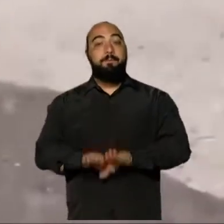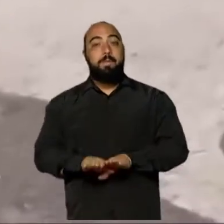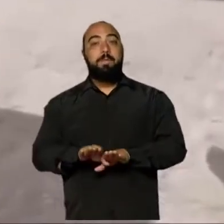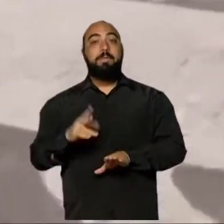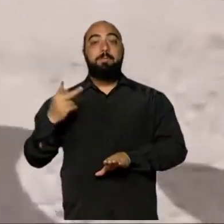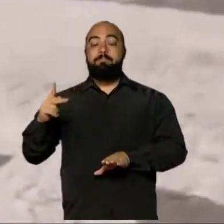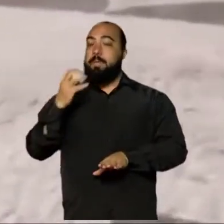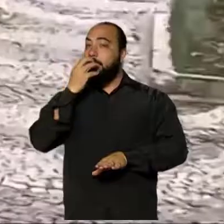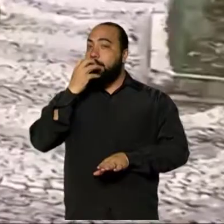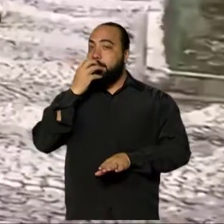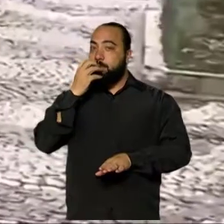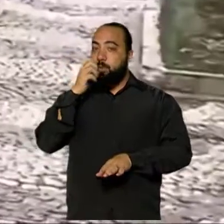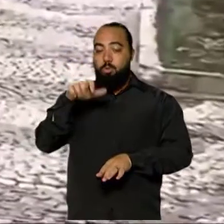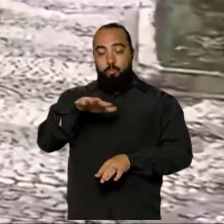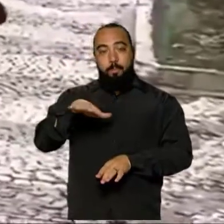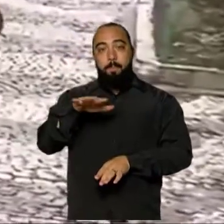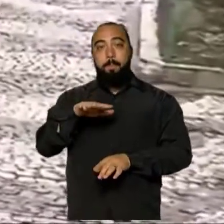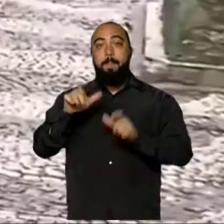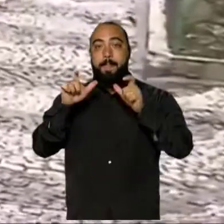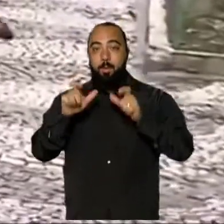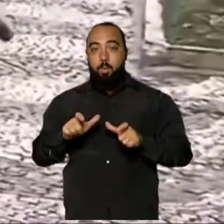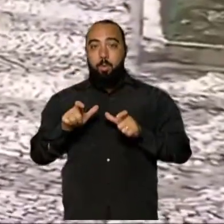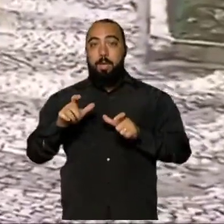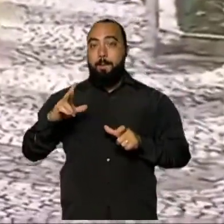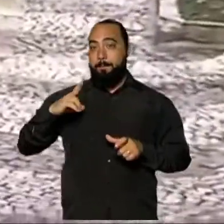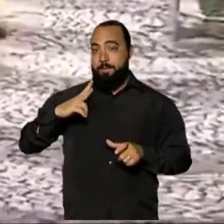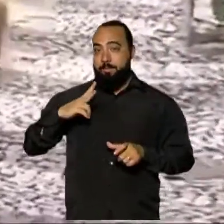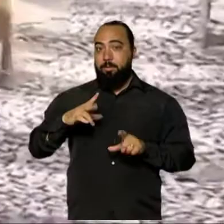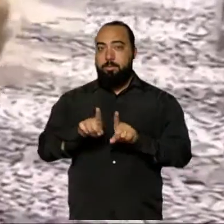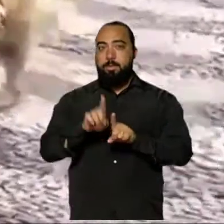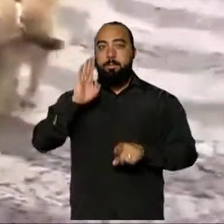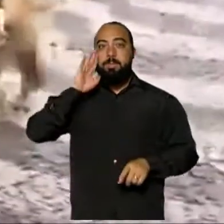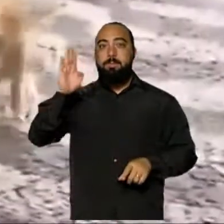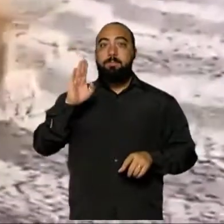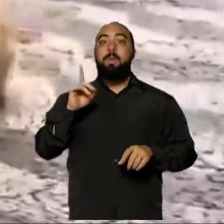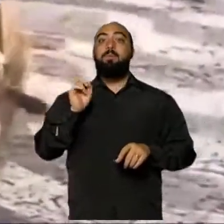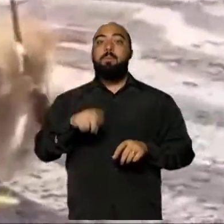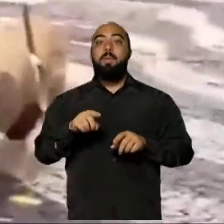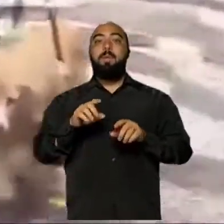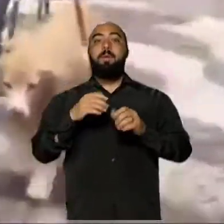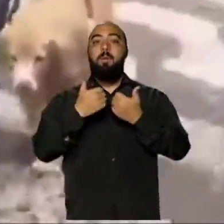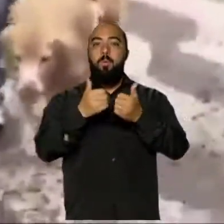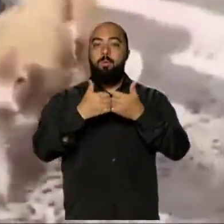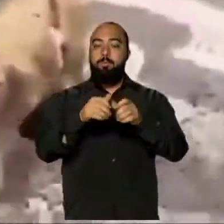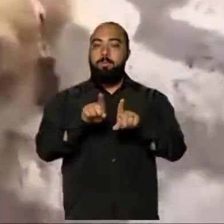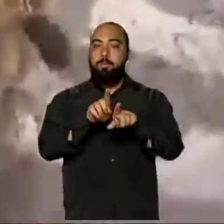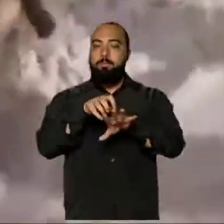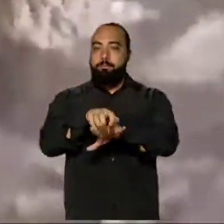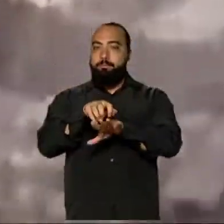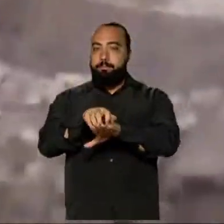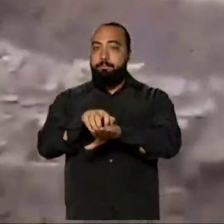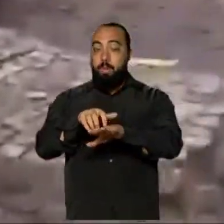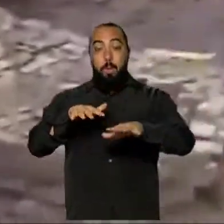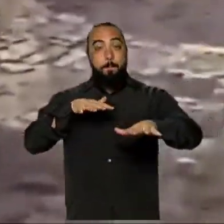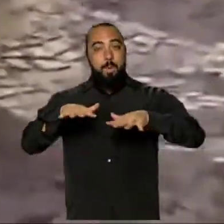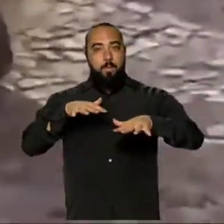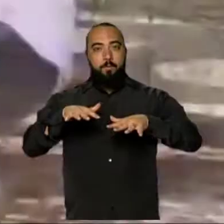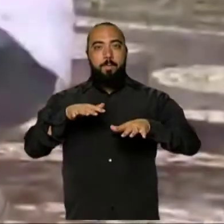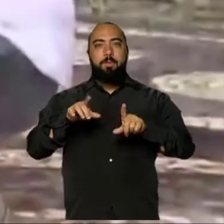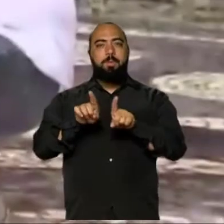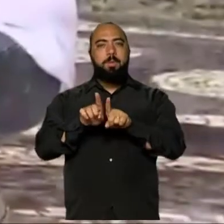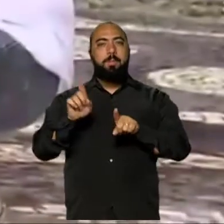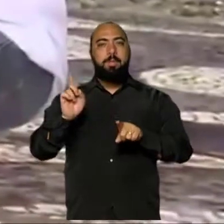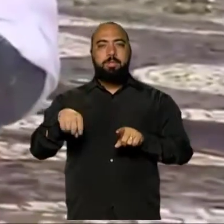seu cão-guia em locais públicos e privados, assim como nos meios de transporte. Movimentos já tentam estender